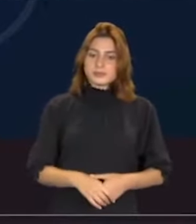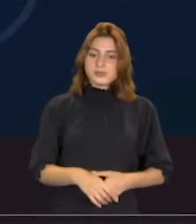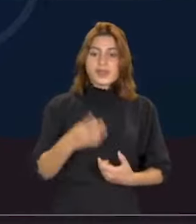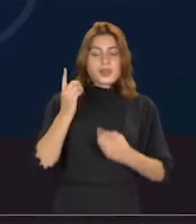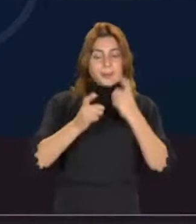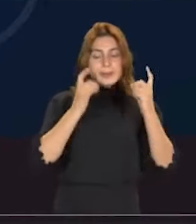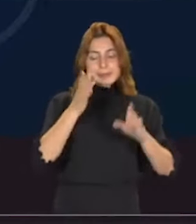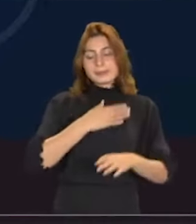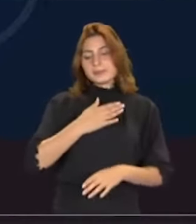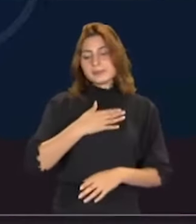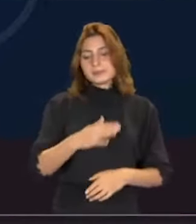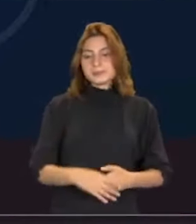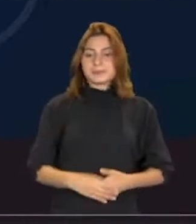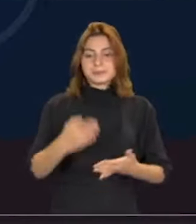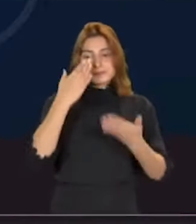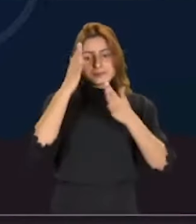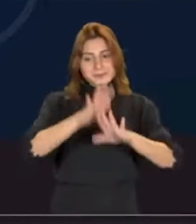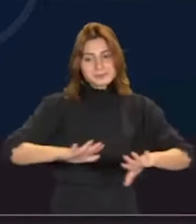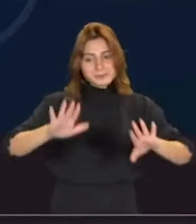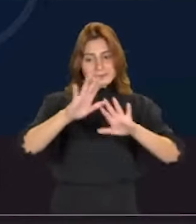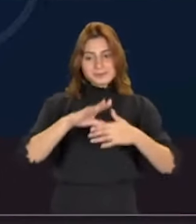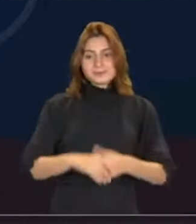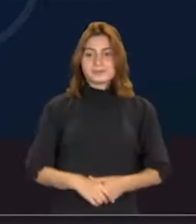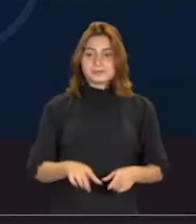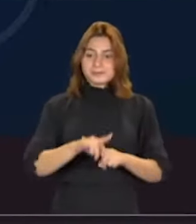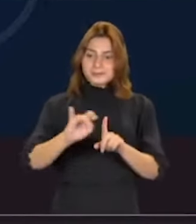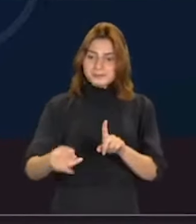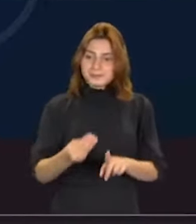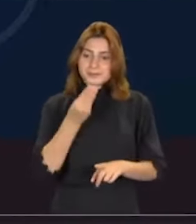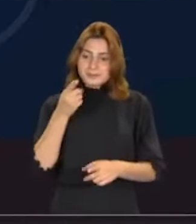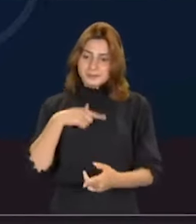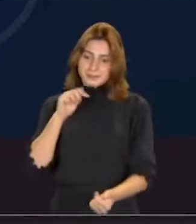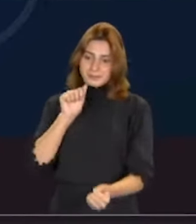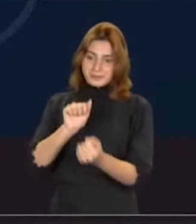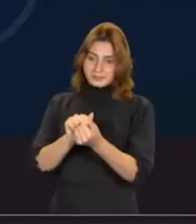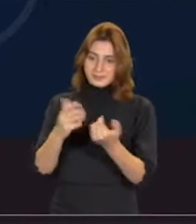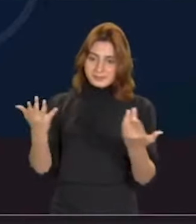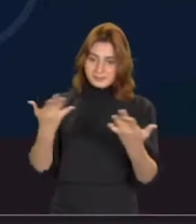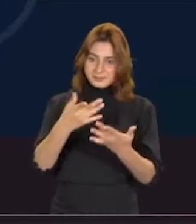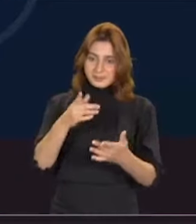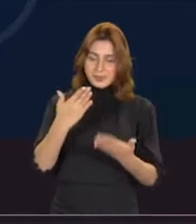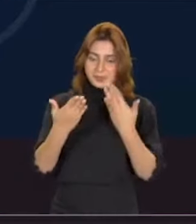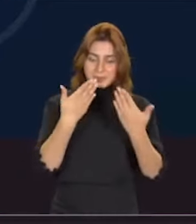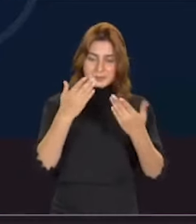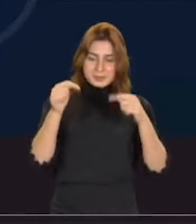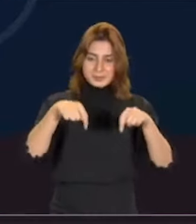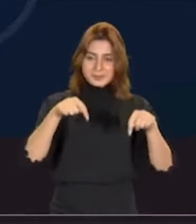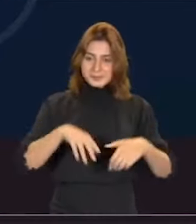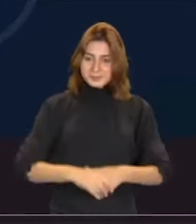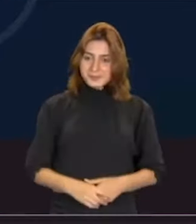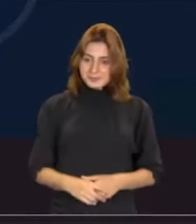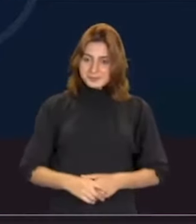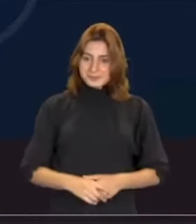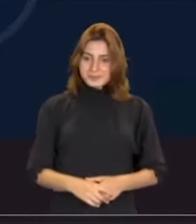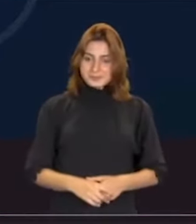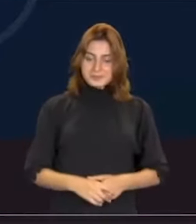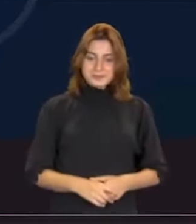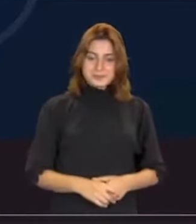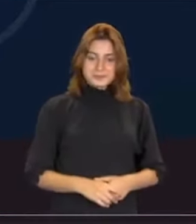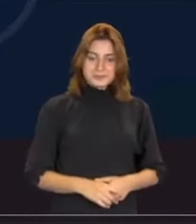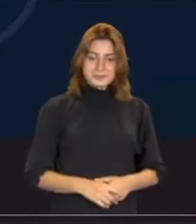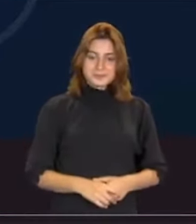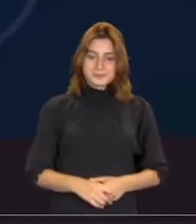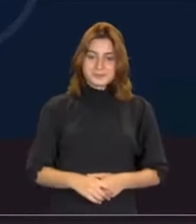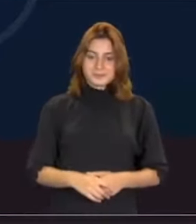essa preocupação e muito obrigada pela oportunidade de participar aqui desse debate, dessa conversa, dessa exposição